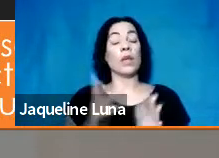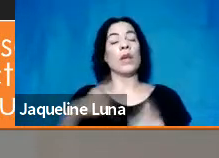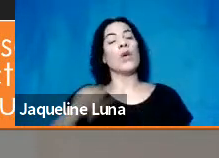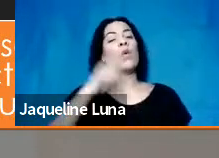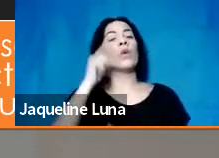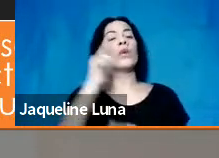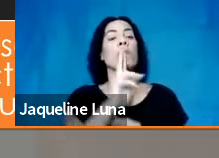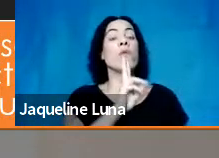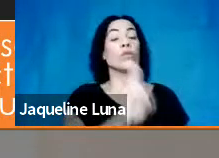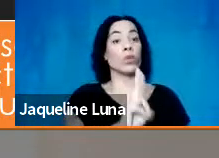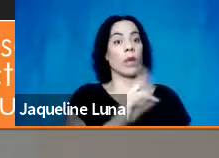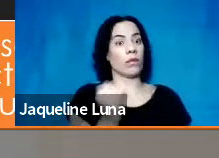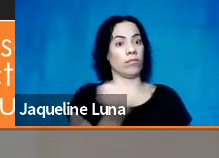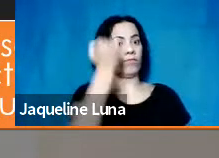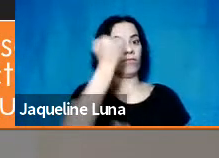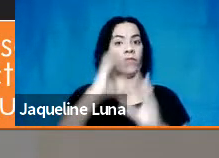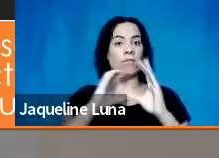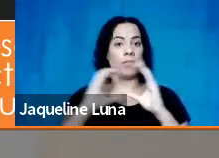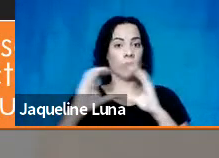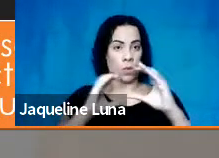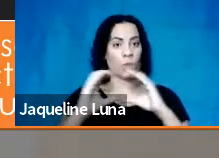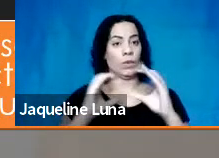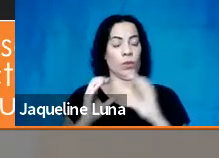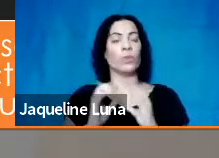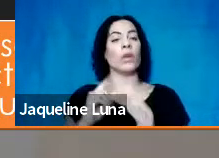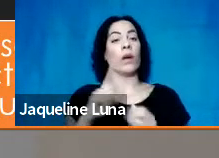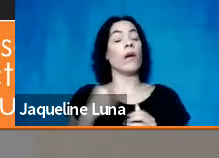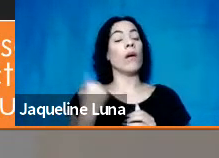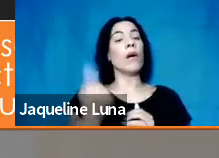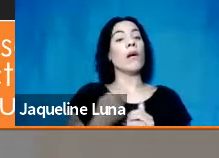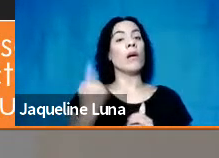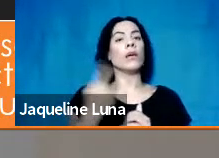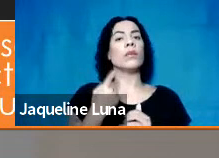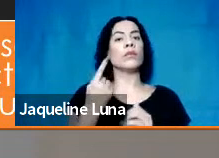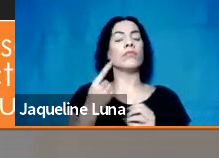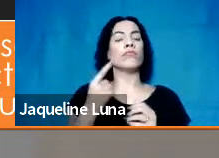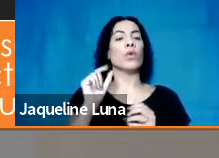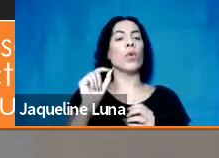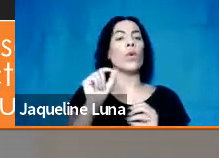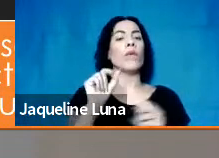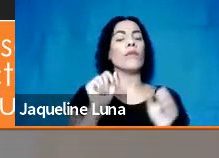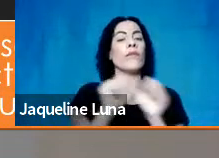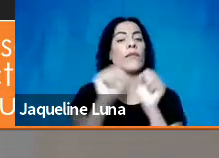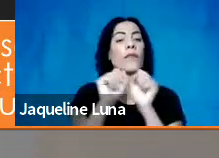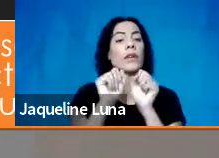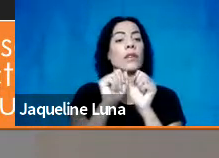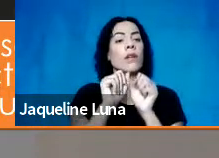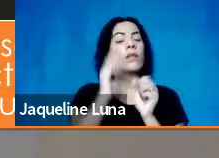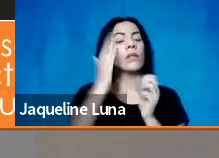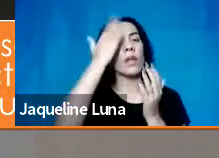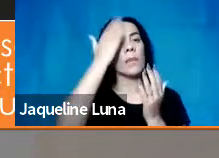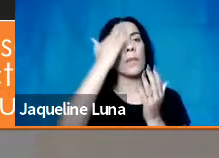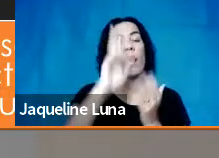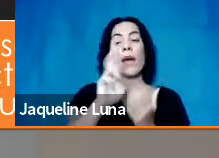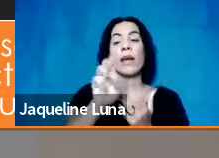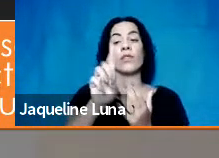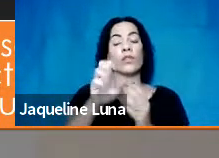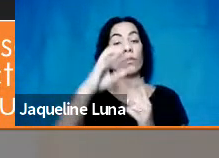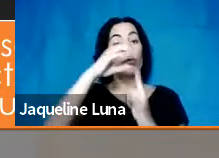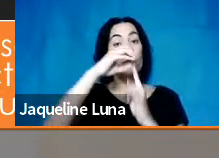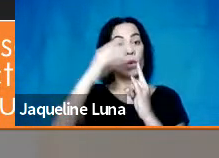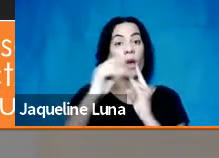importantes para a comunicação. A gente somou as redes, né, da Fiocruz, a gente